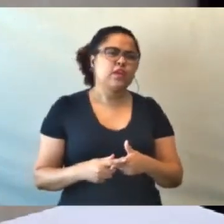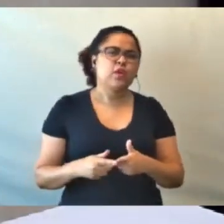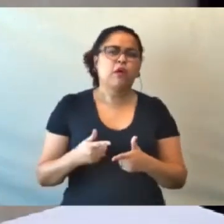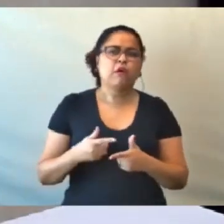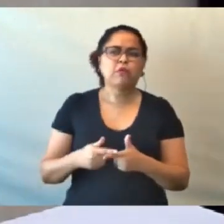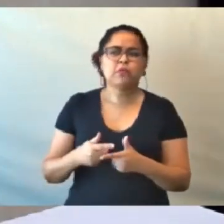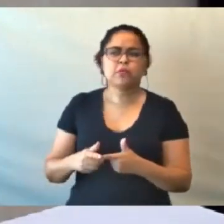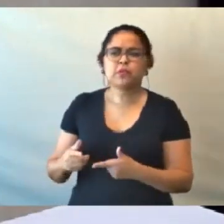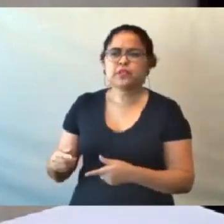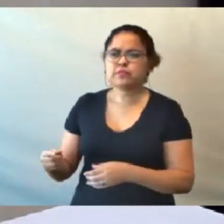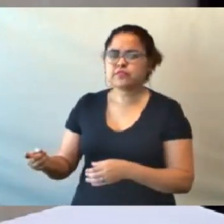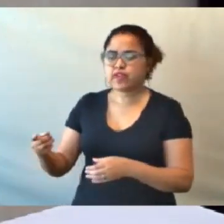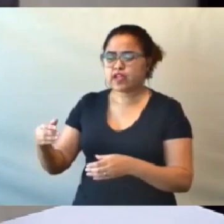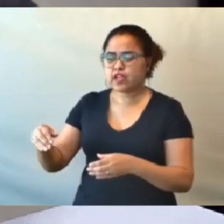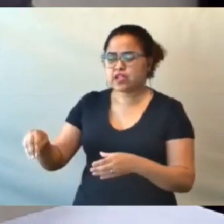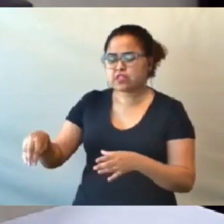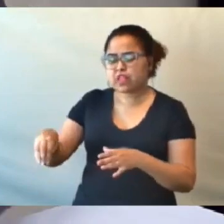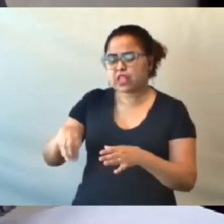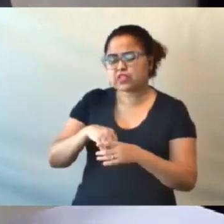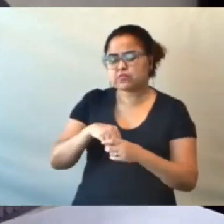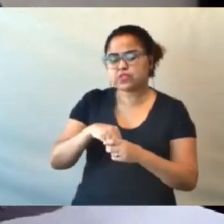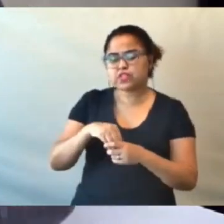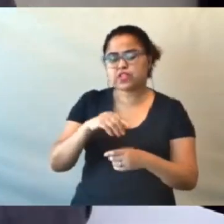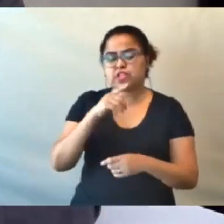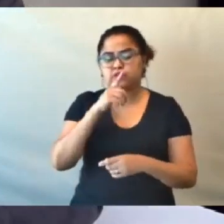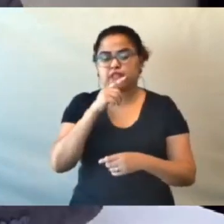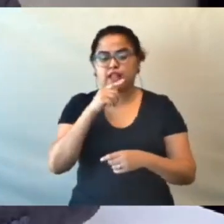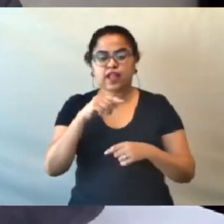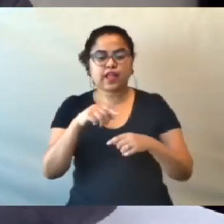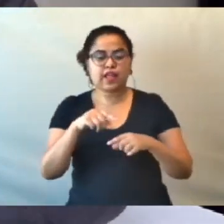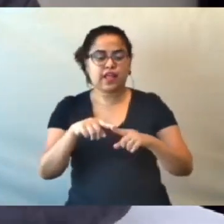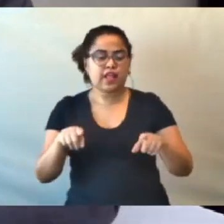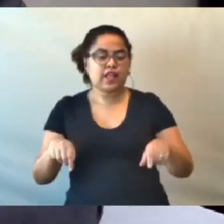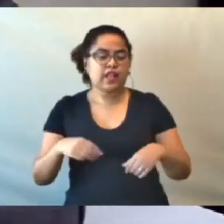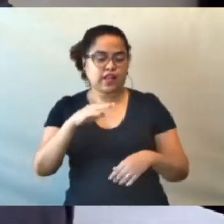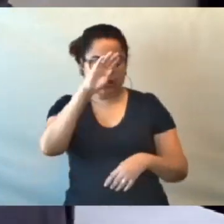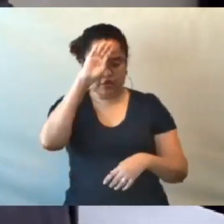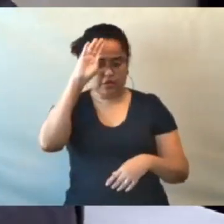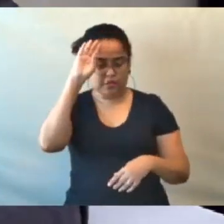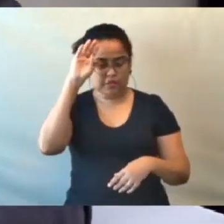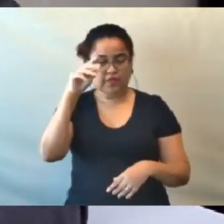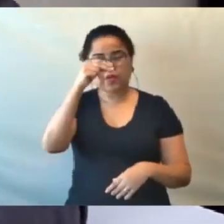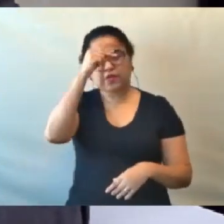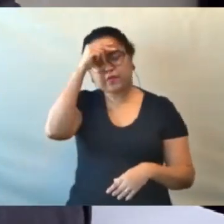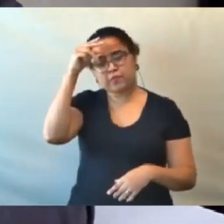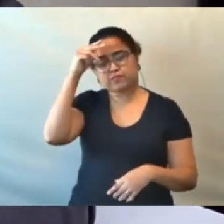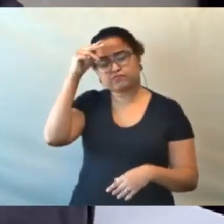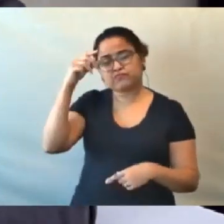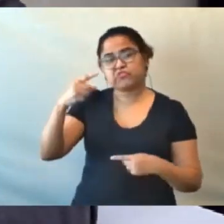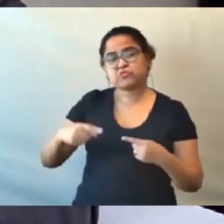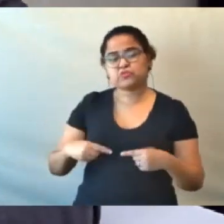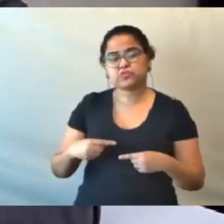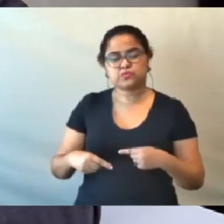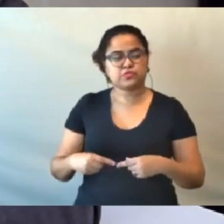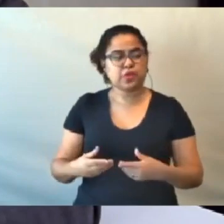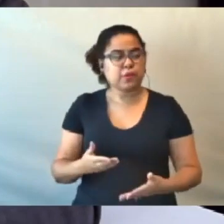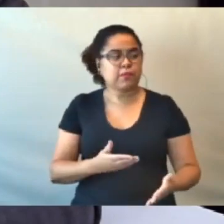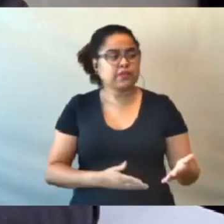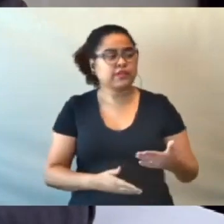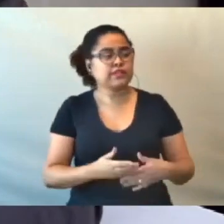anuladas. A prefeitura, ao vir discutir um projeto para tratamento das águas da Lagoa da